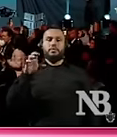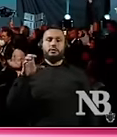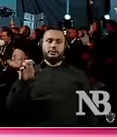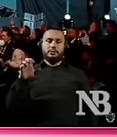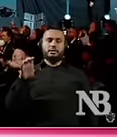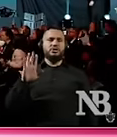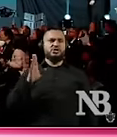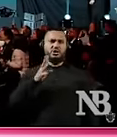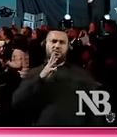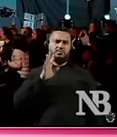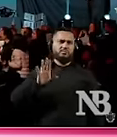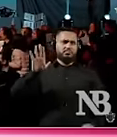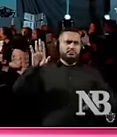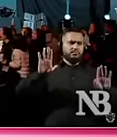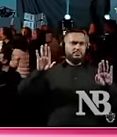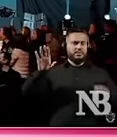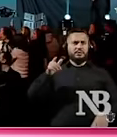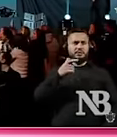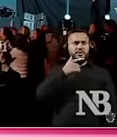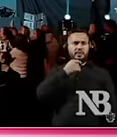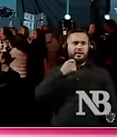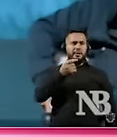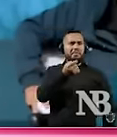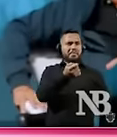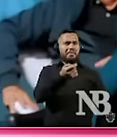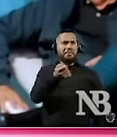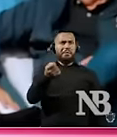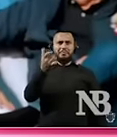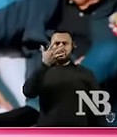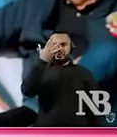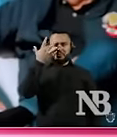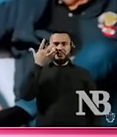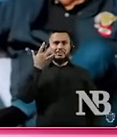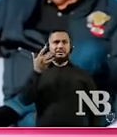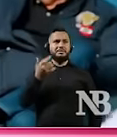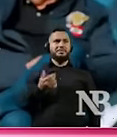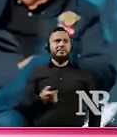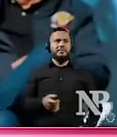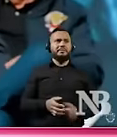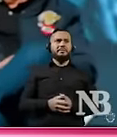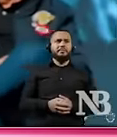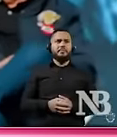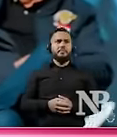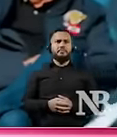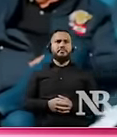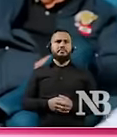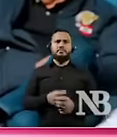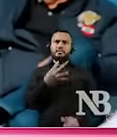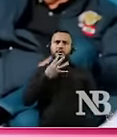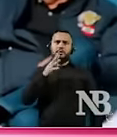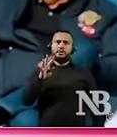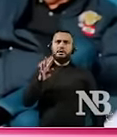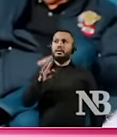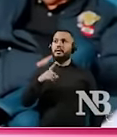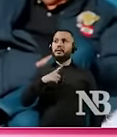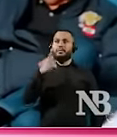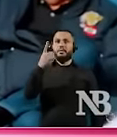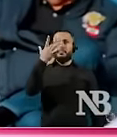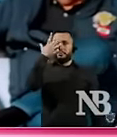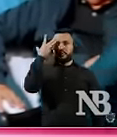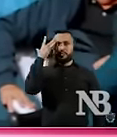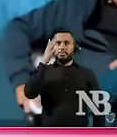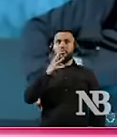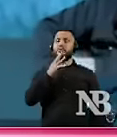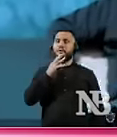sincero. Pouquíssimas pessoas, papo de ninguém. Ok, ninguém conhece, que bom. Opa, tem uma ali.